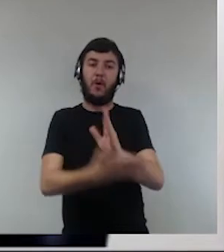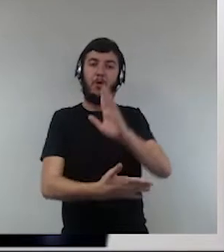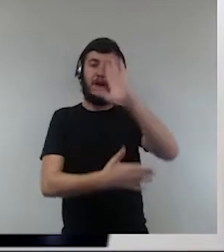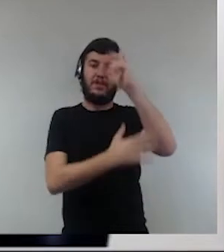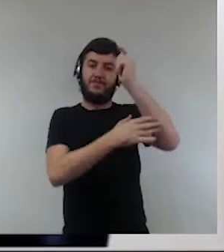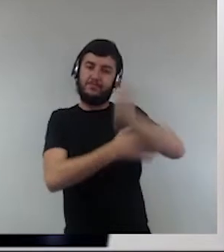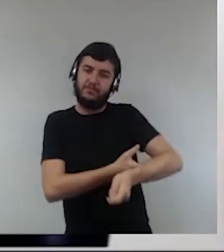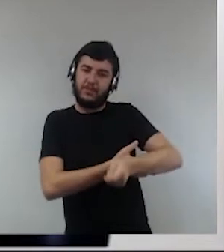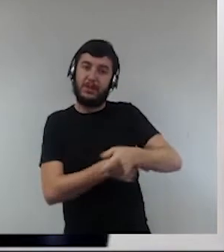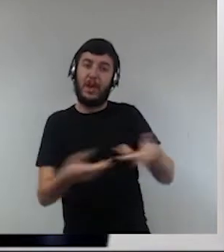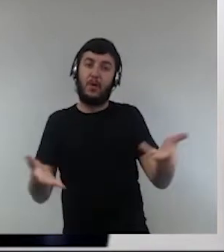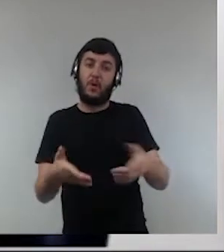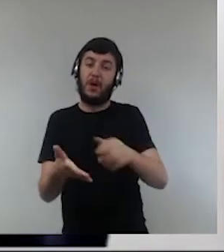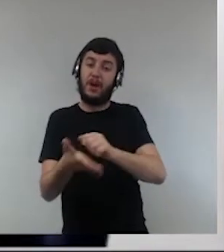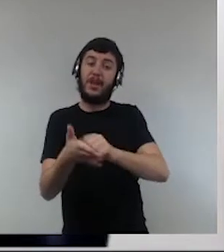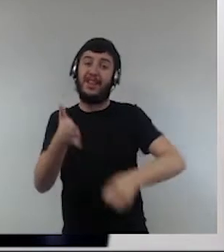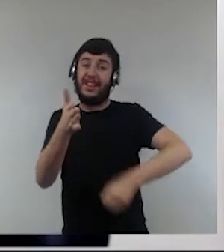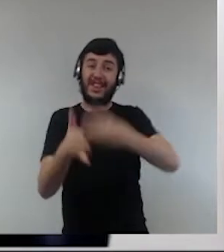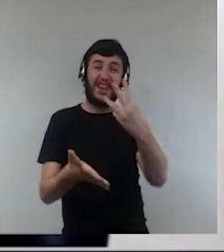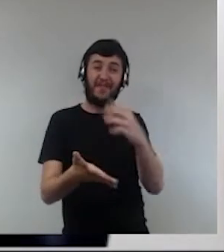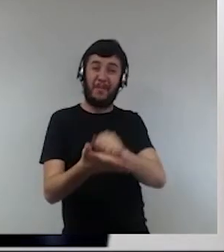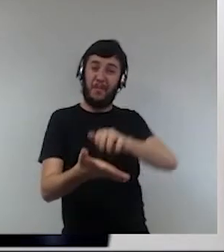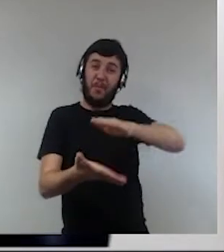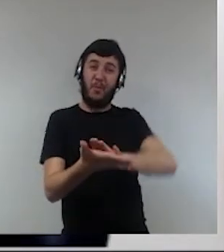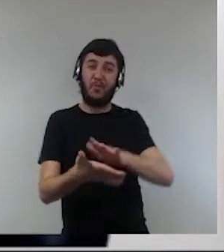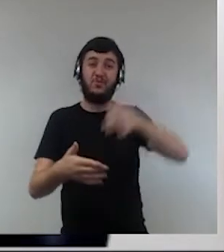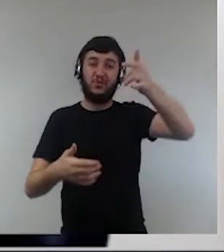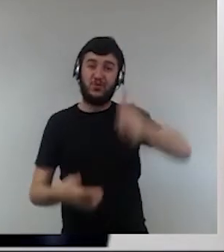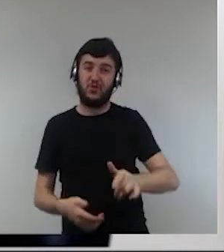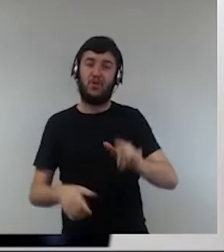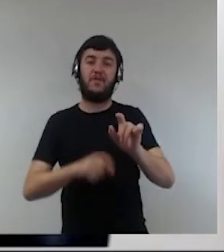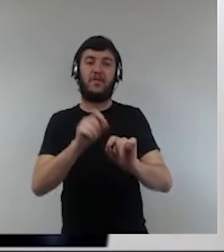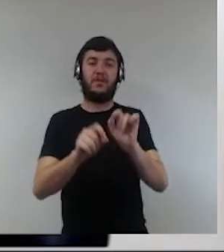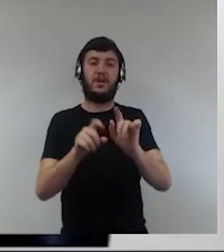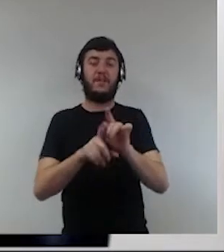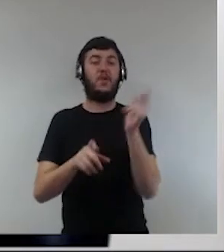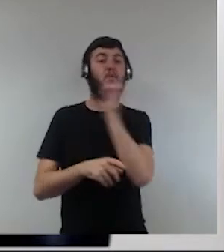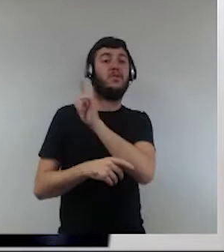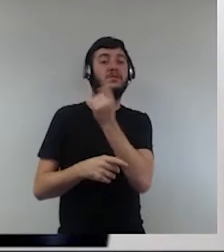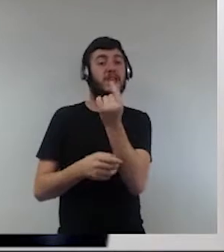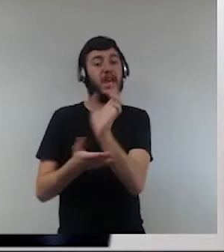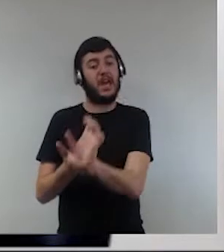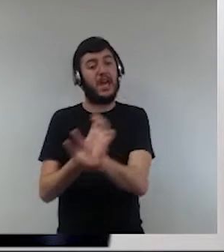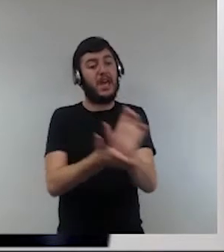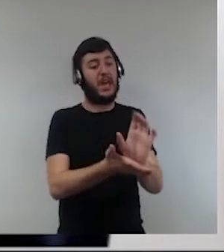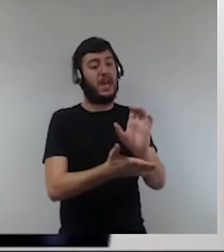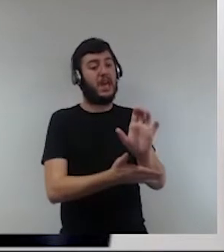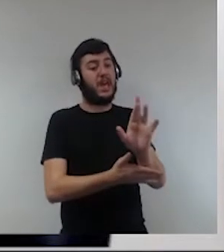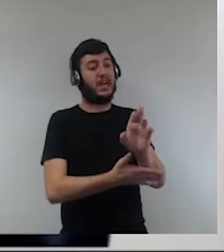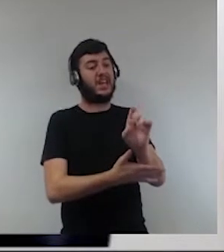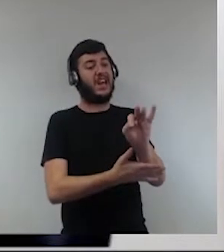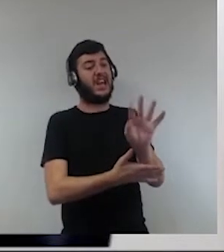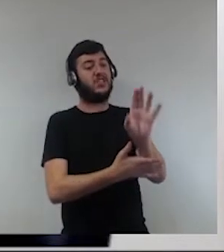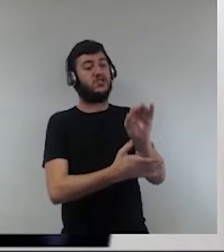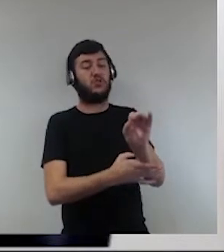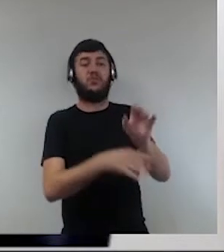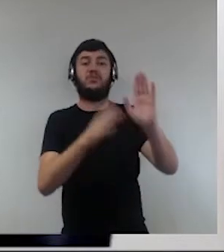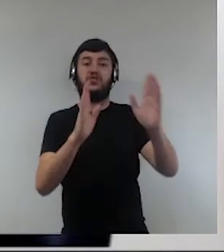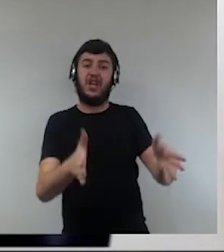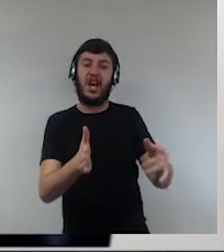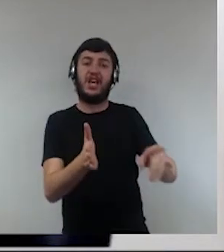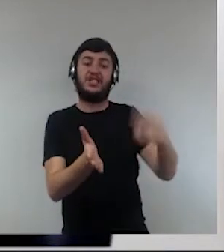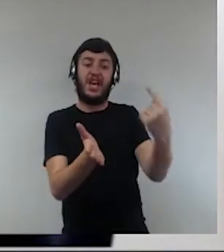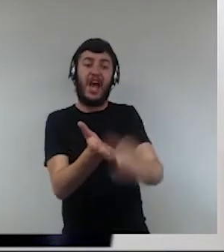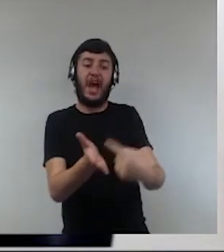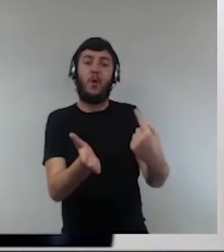agora para obrigá-lo a receber o seu crédito de uma forma diferente, como foi pactuado naquele acordo que transitou